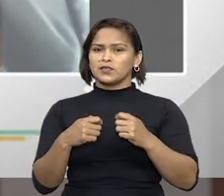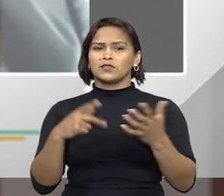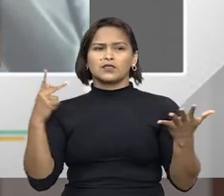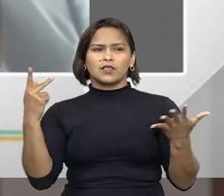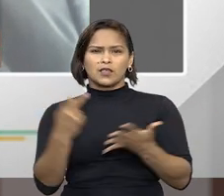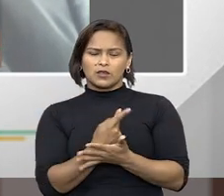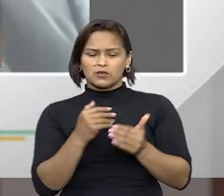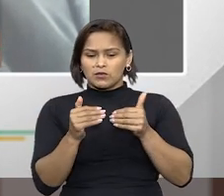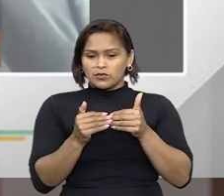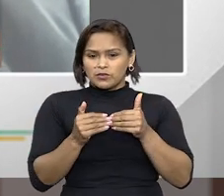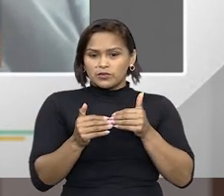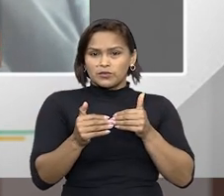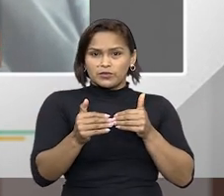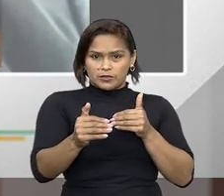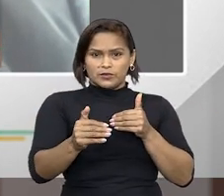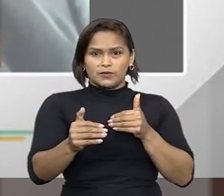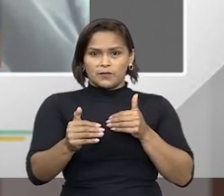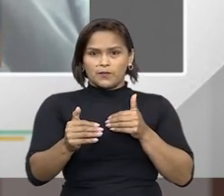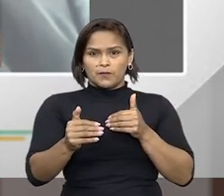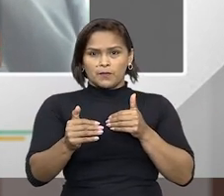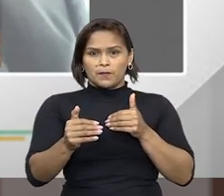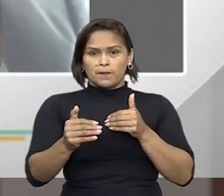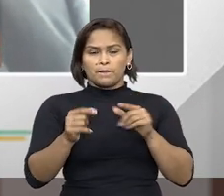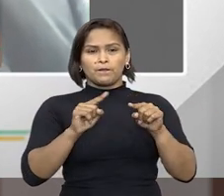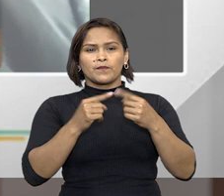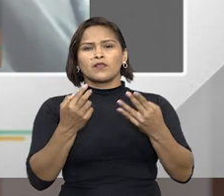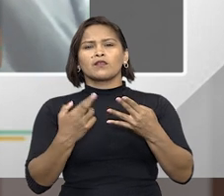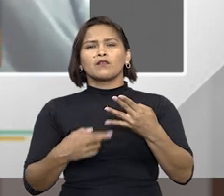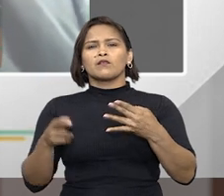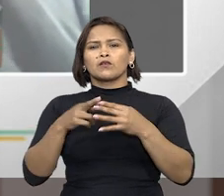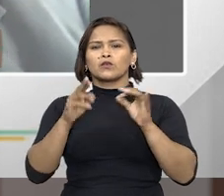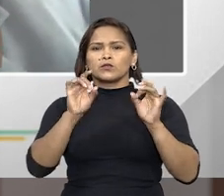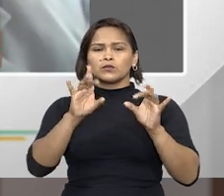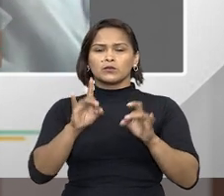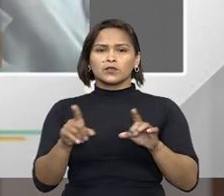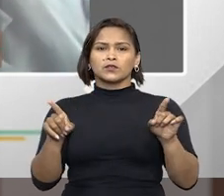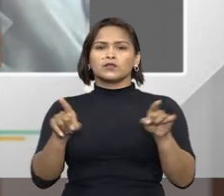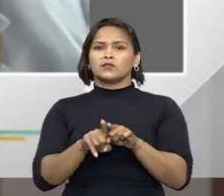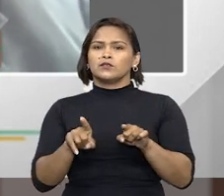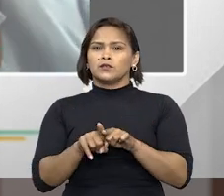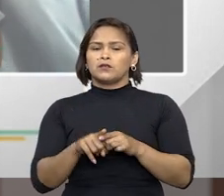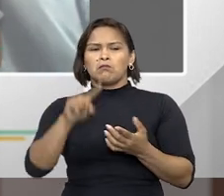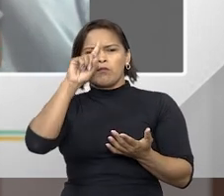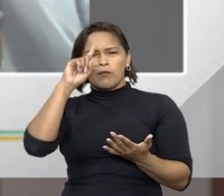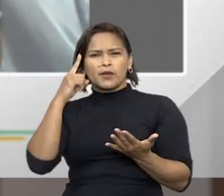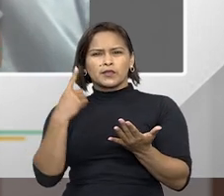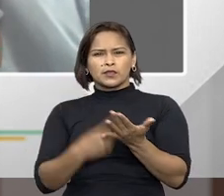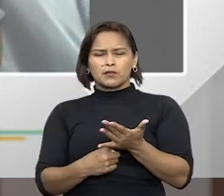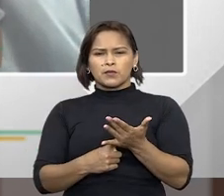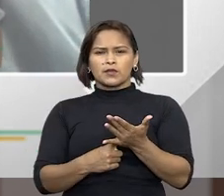estendido ao recurso especial. E, com isso, determinadas decisões